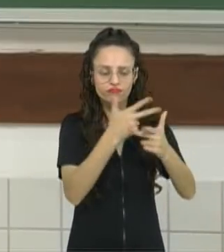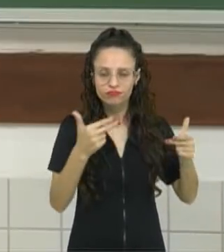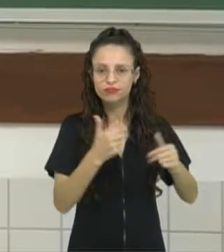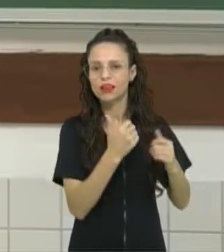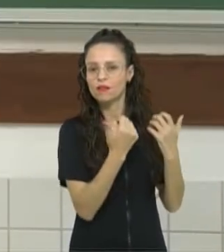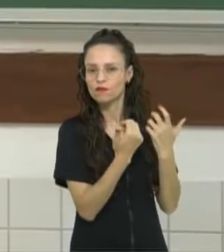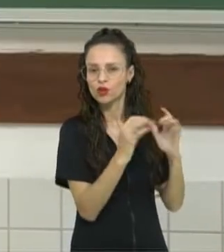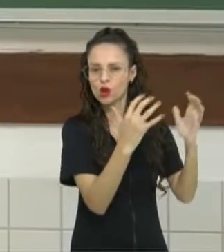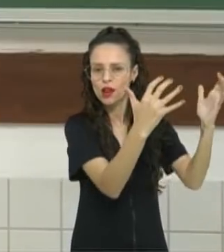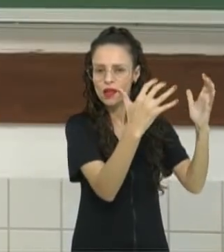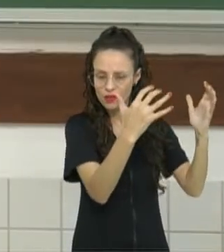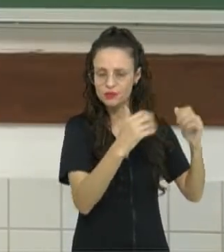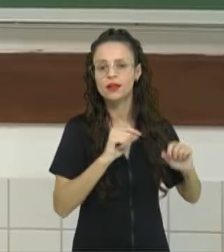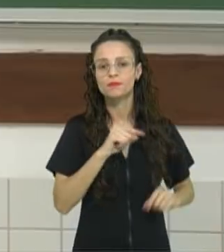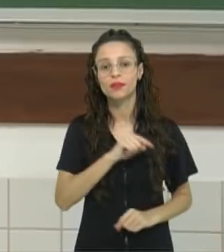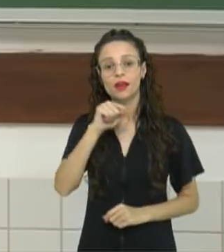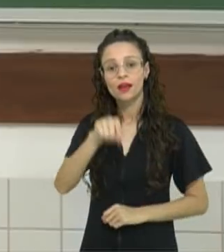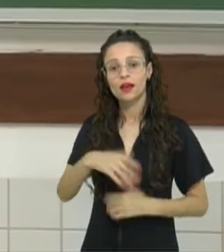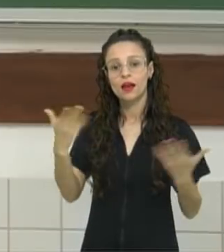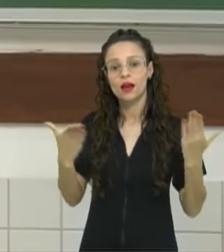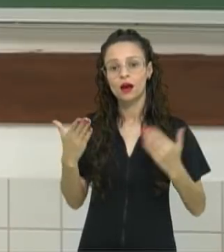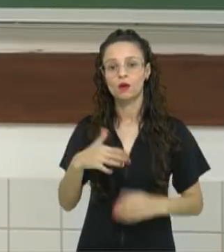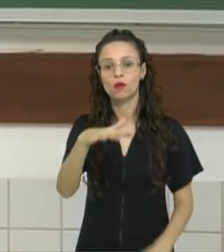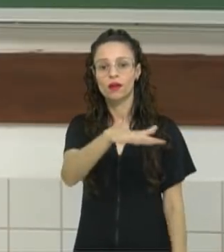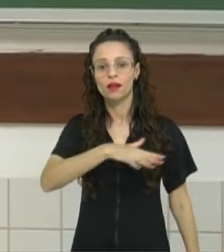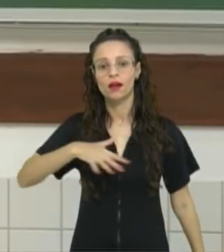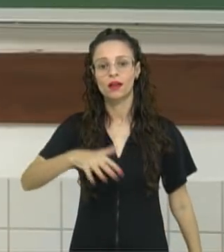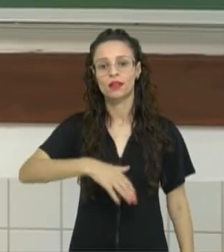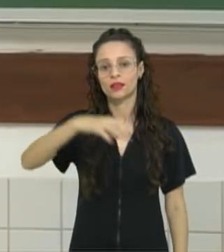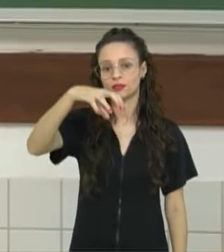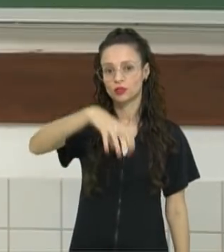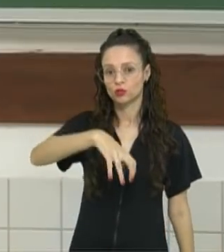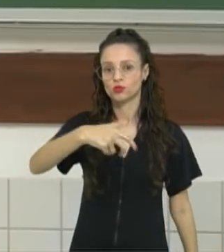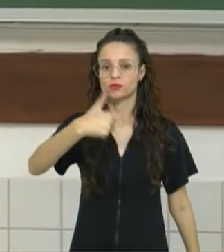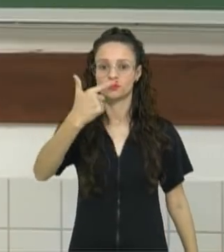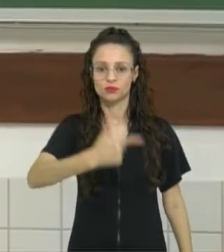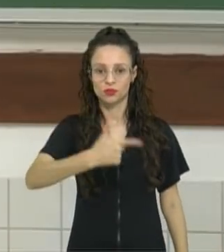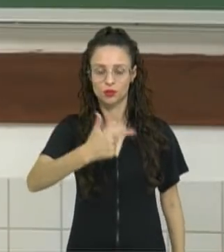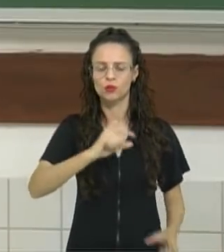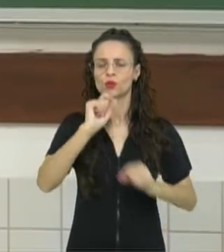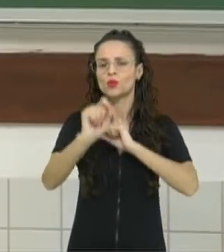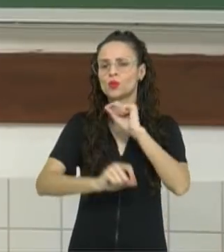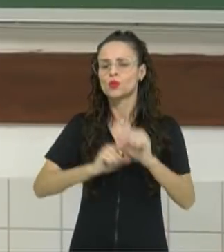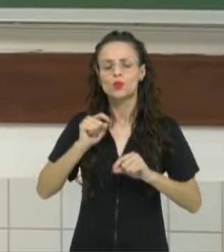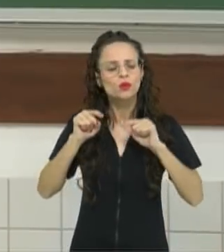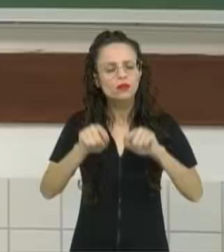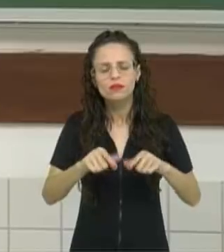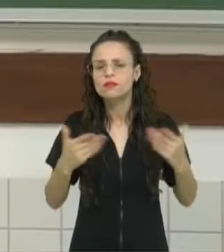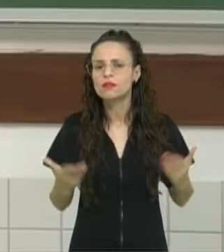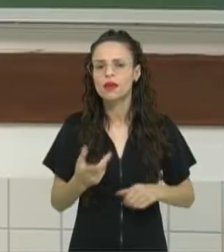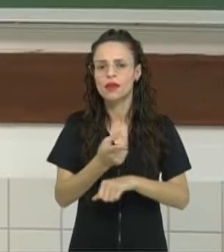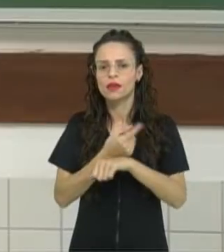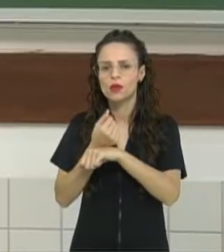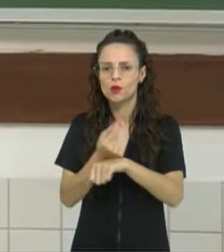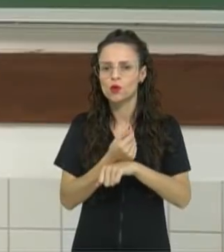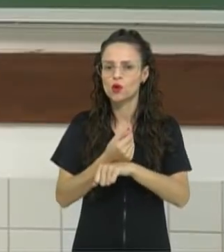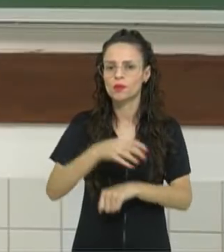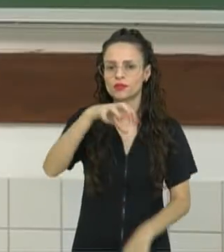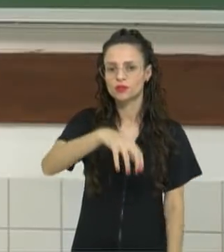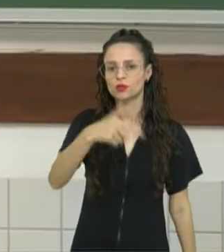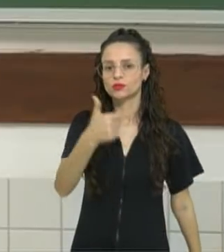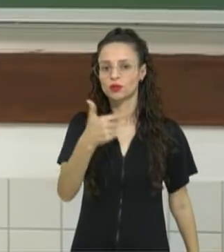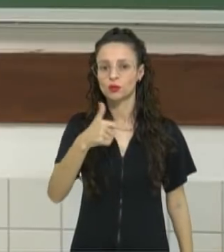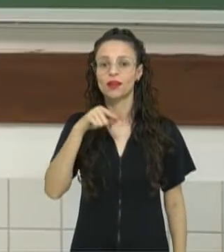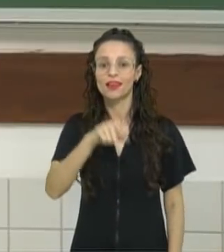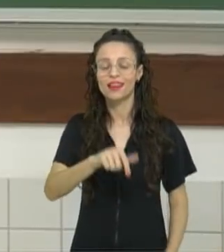E agora a gente vai falar um pouquinho das atividades do setor secundário. Qual é esse setor da economia? É aquele